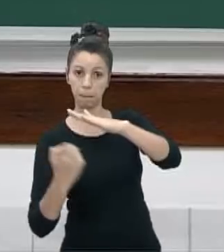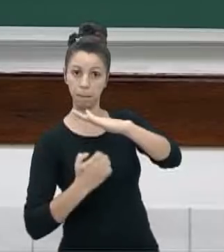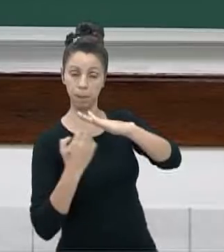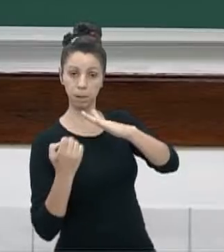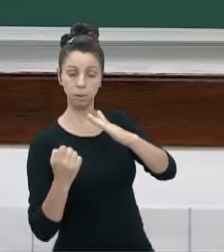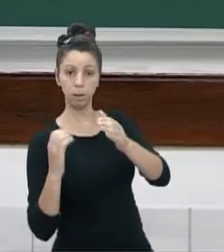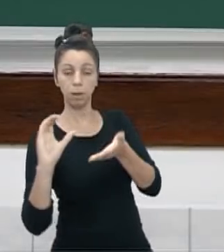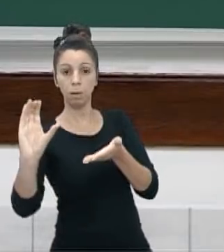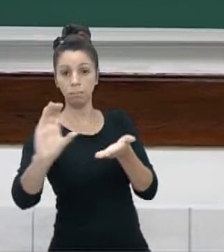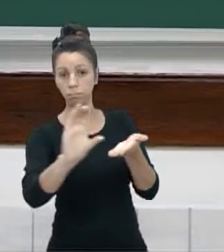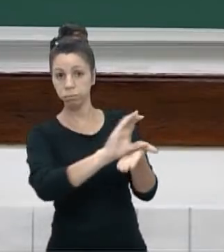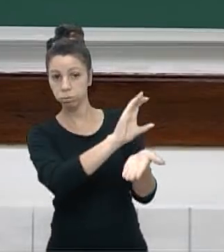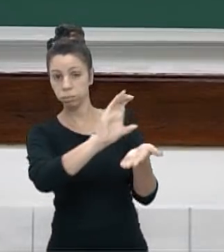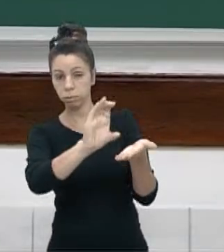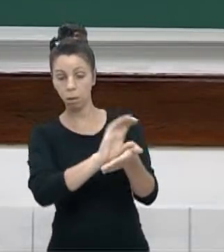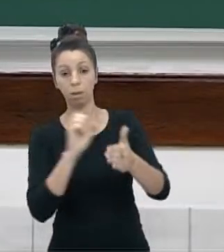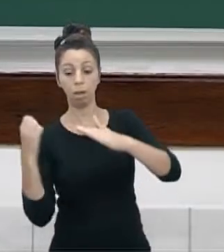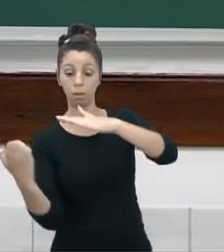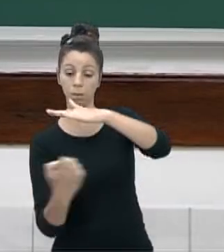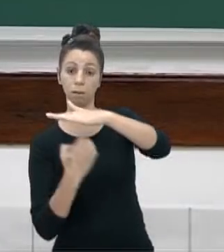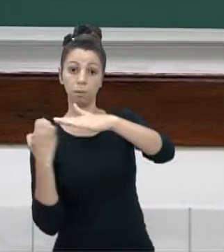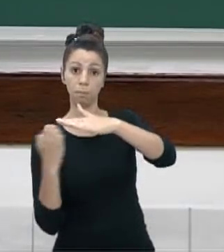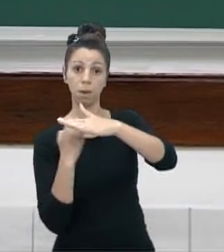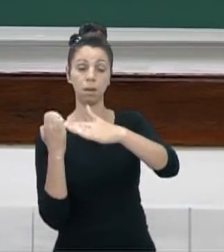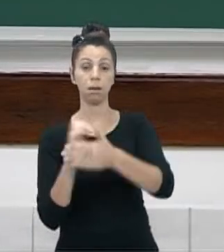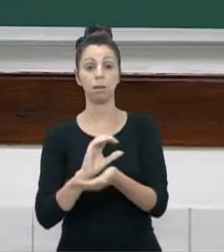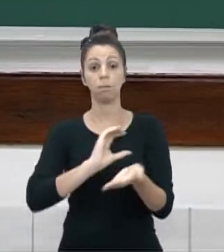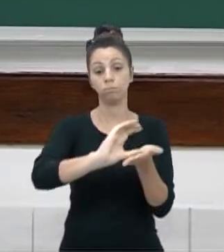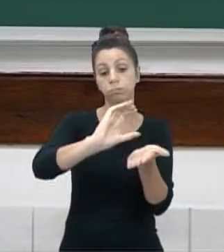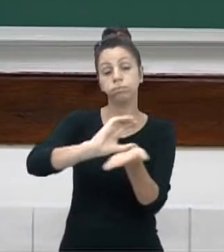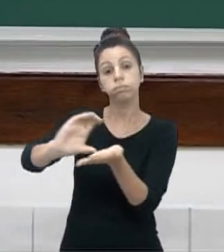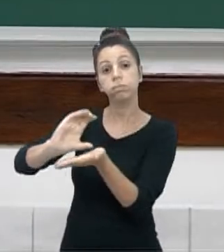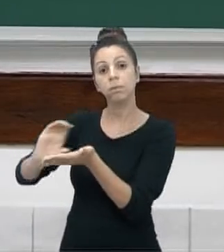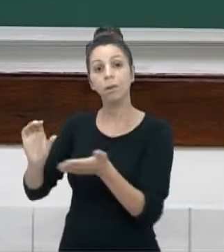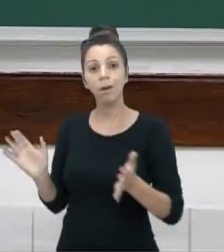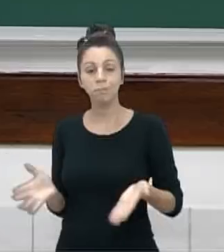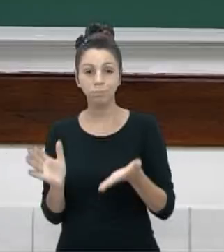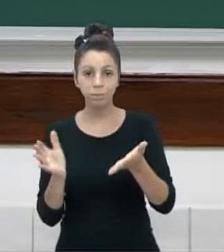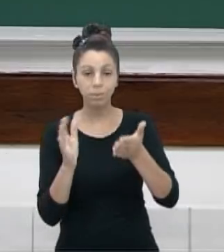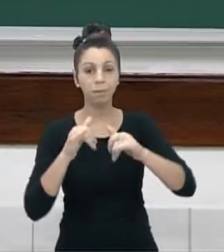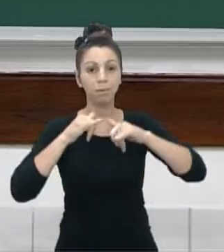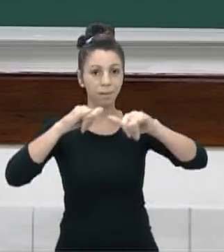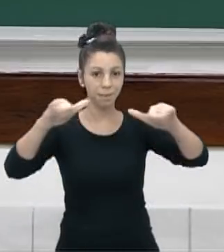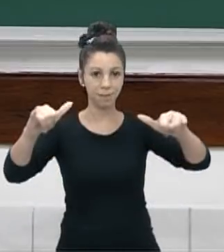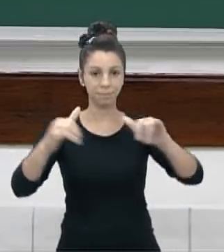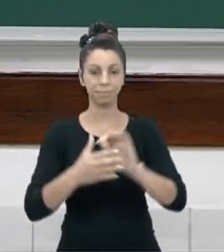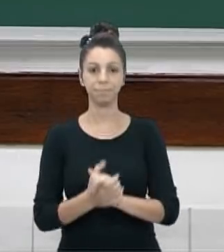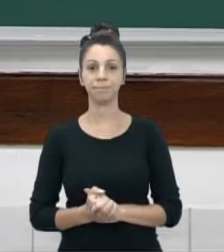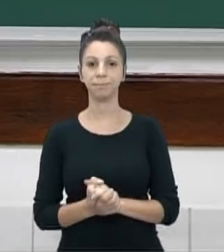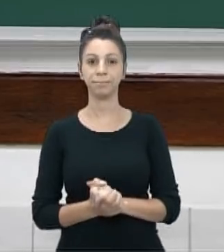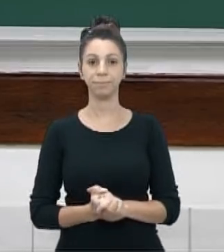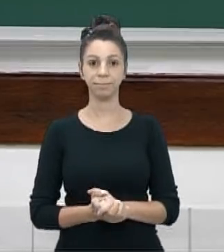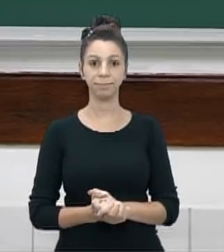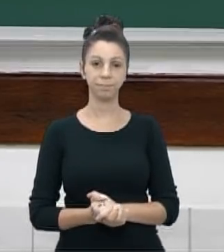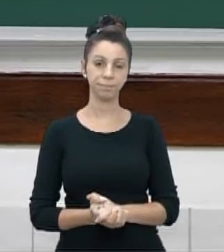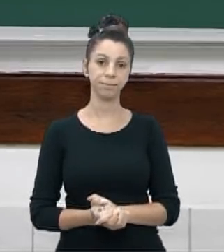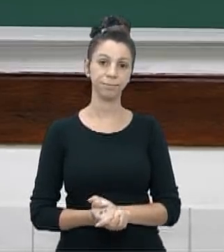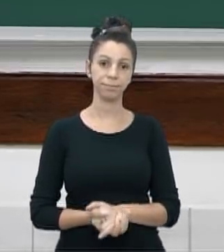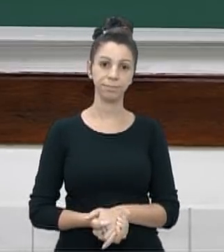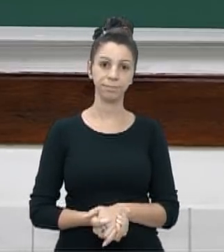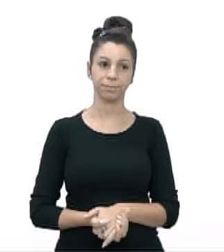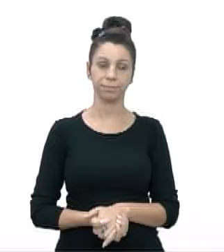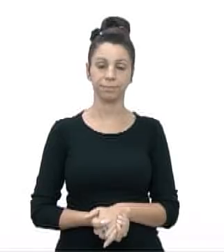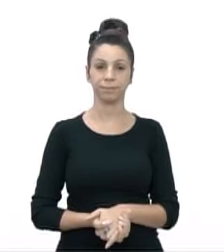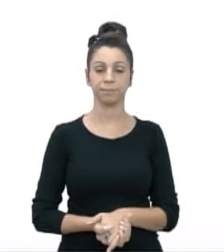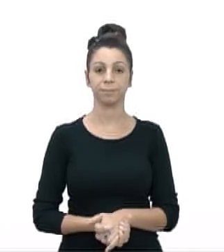patrocinadores geralmente são as empresas que estão ali patrocinando esta campanha publicitária, né? Também